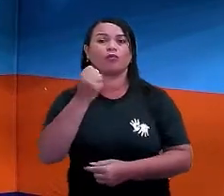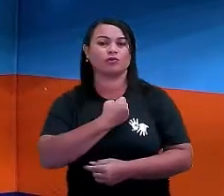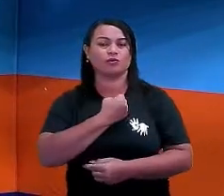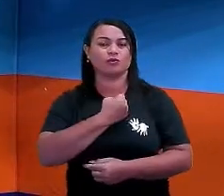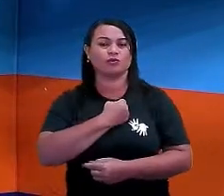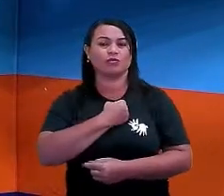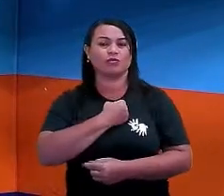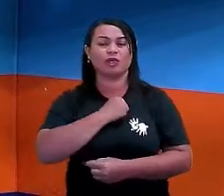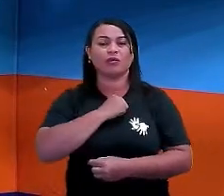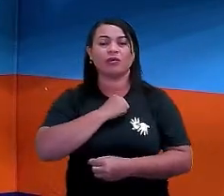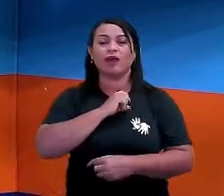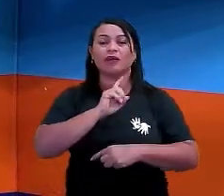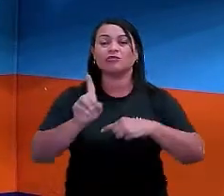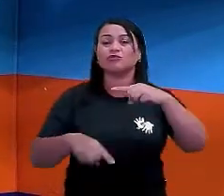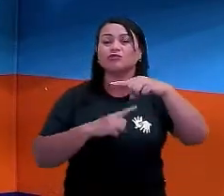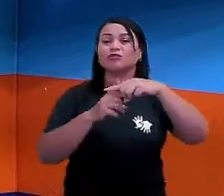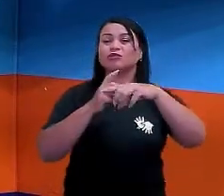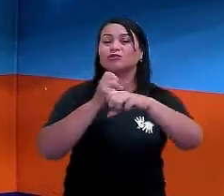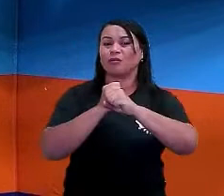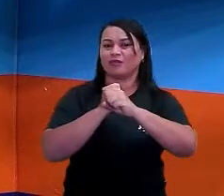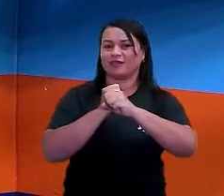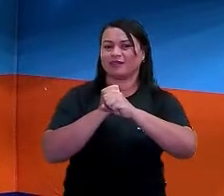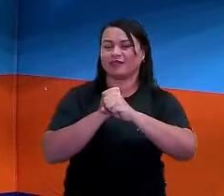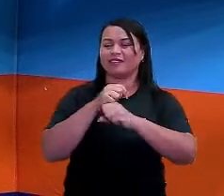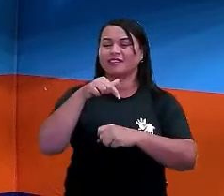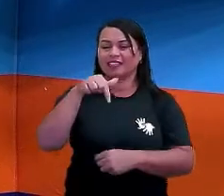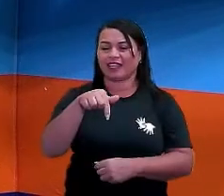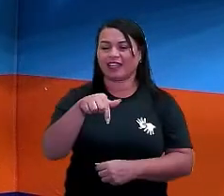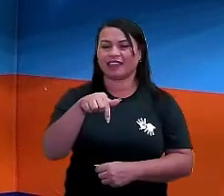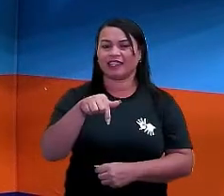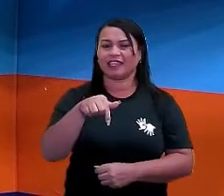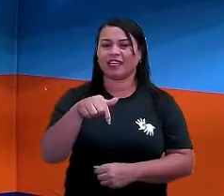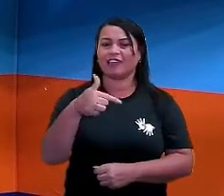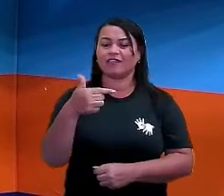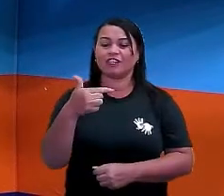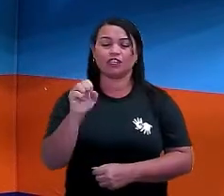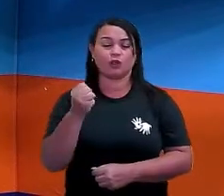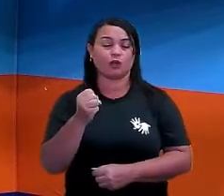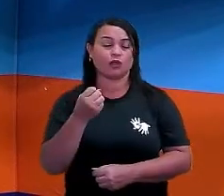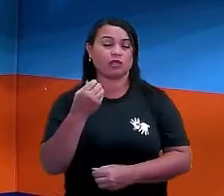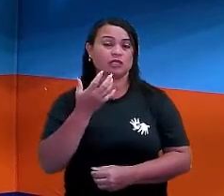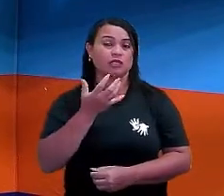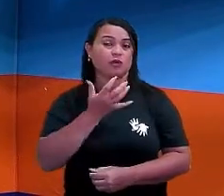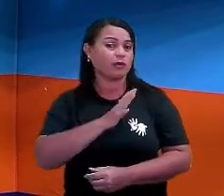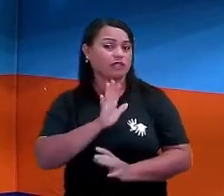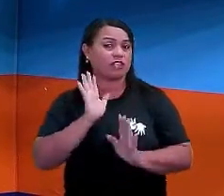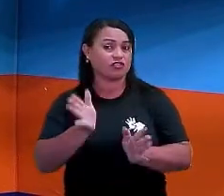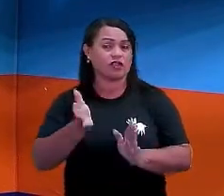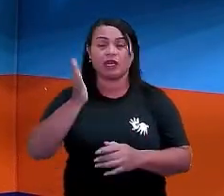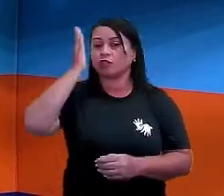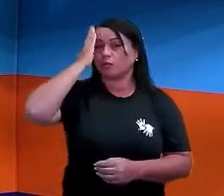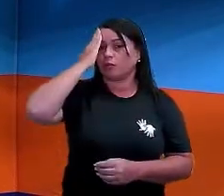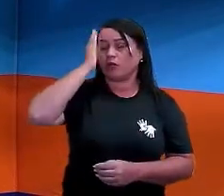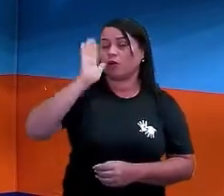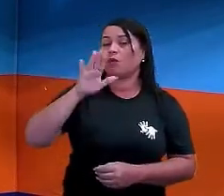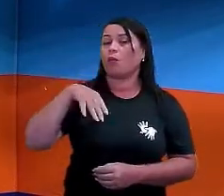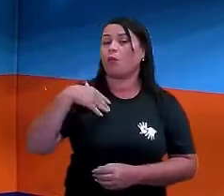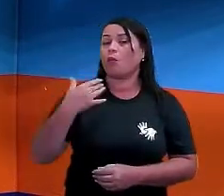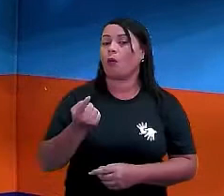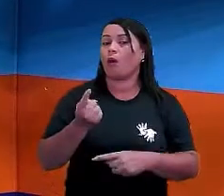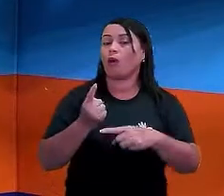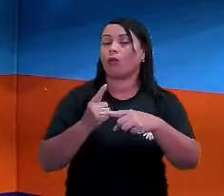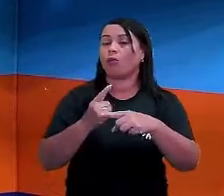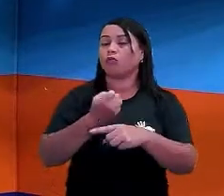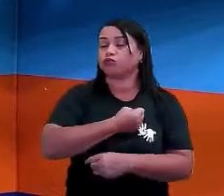adicionando 7 a 28, né? E se eu não quiser adicionar e já souber qual é o múltiplo, eu